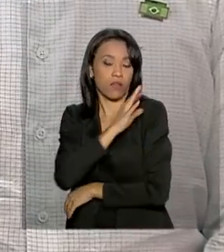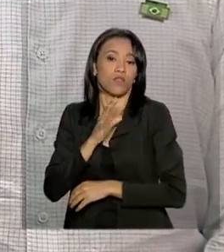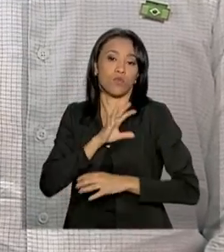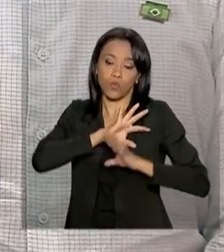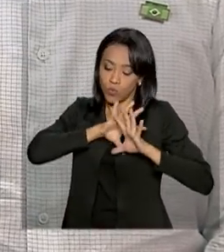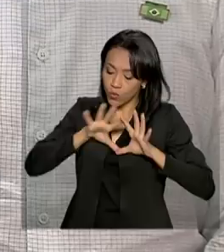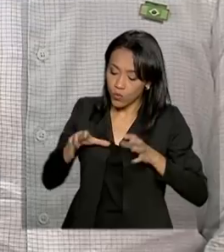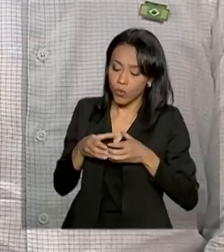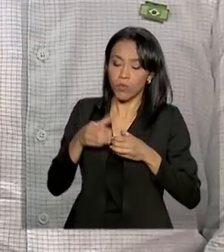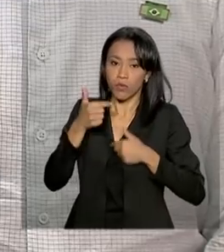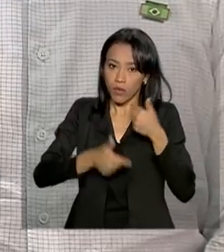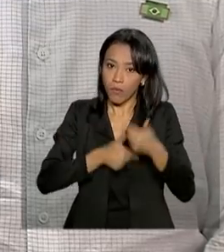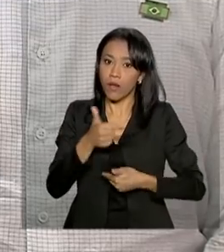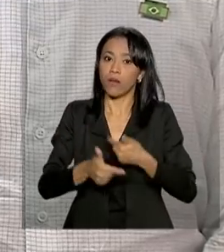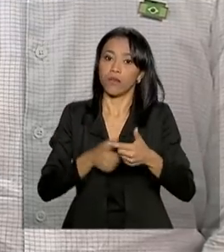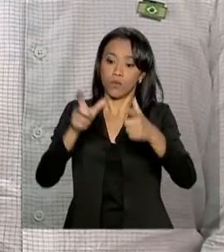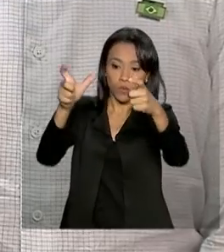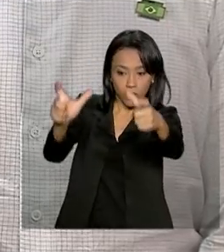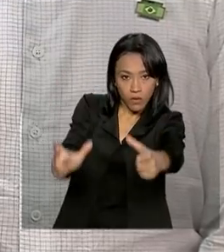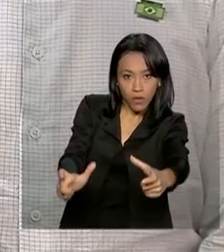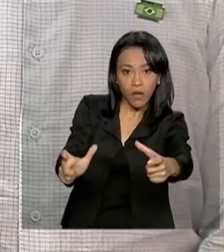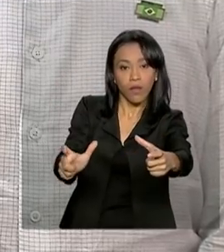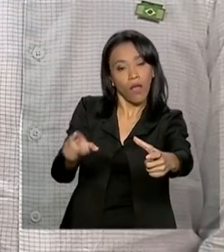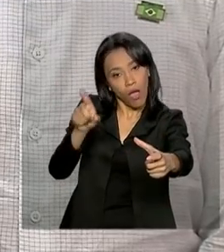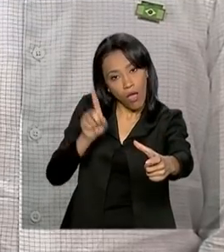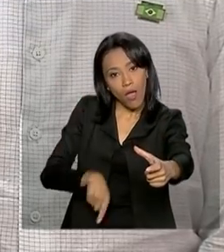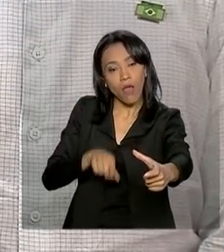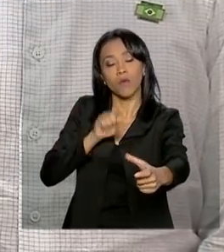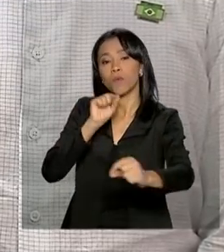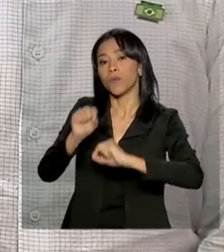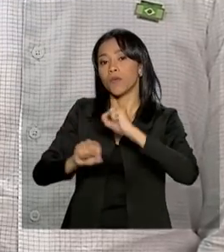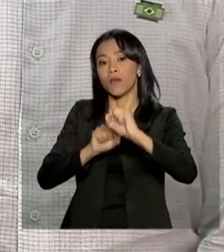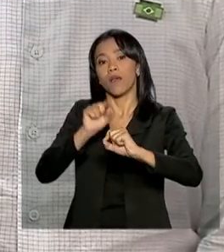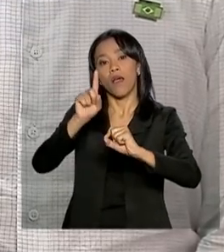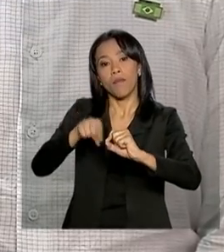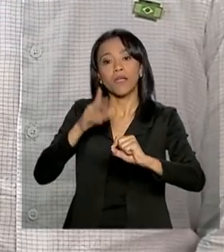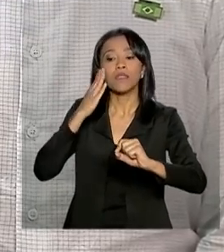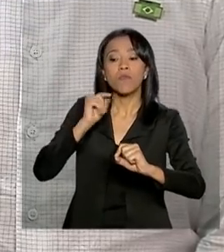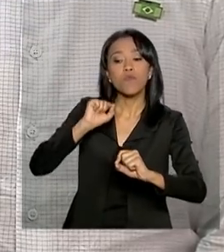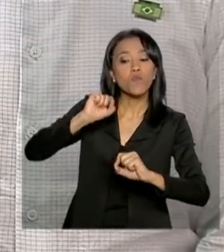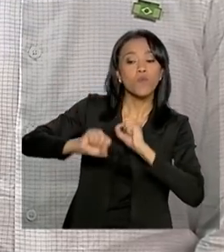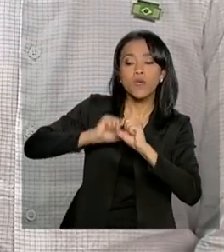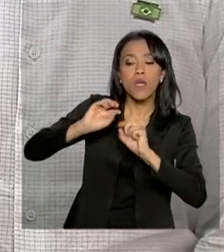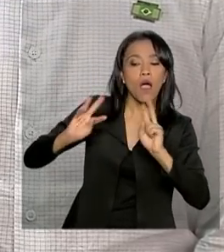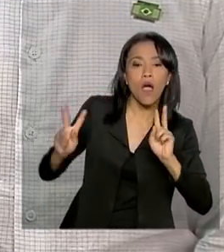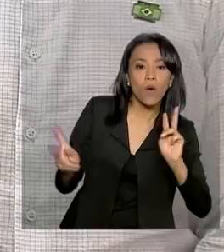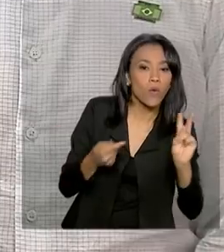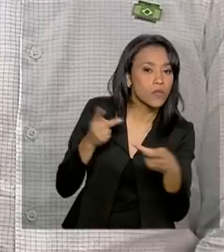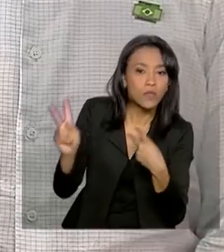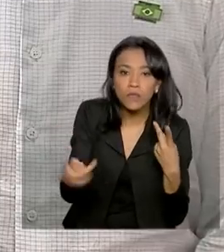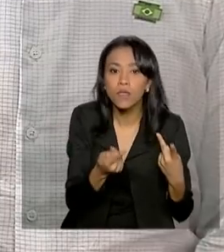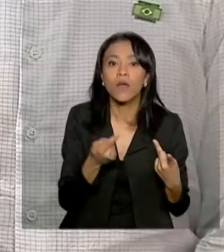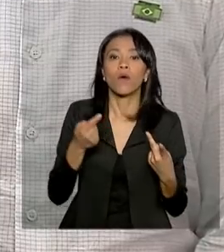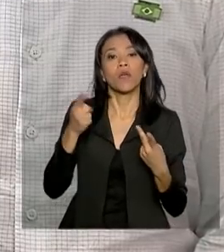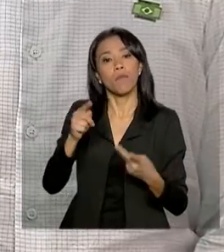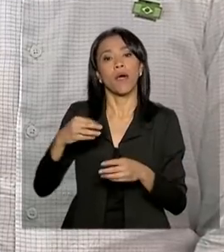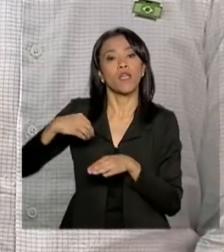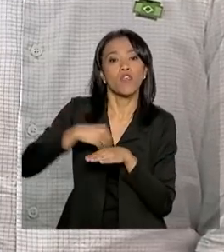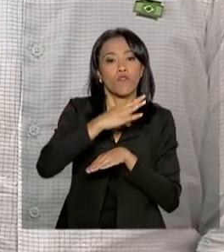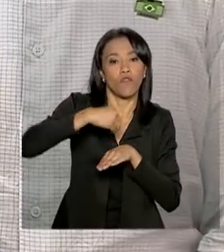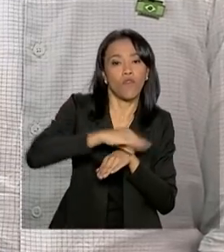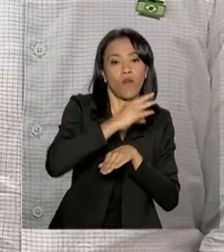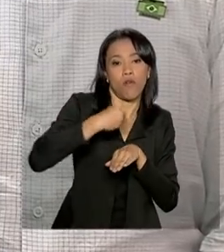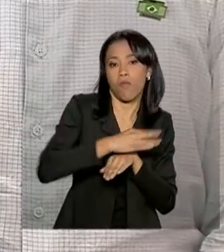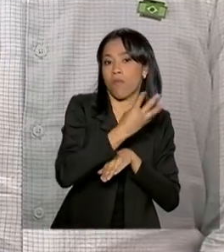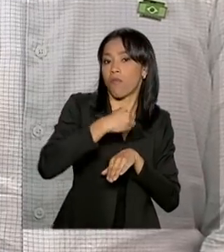estão trabalhando no local justamente para apurar os fatos e contribuir com as autoridades naquilo